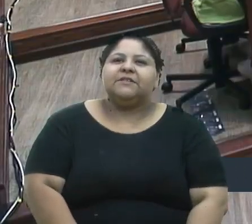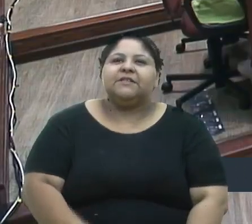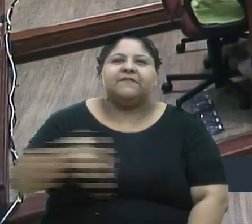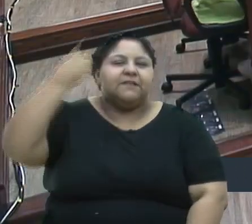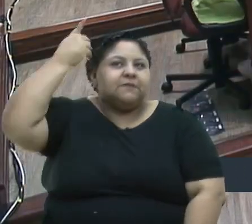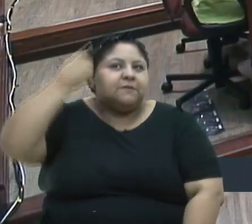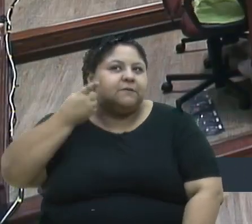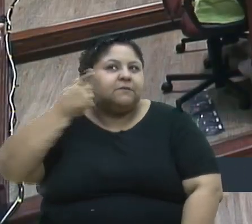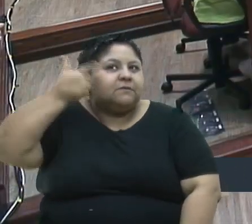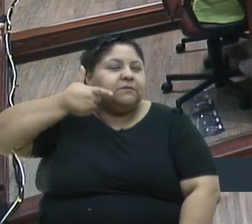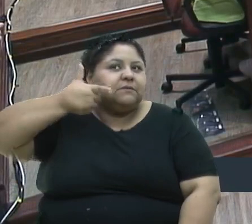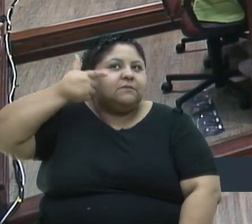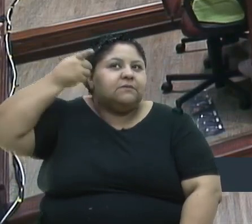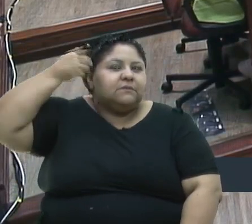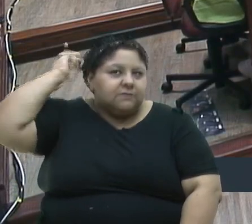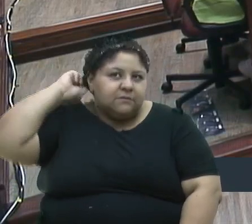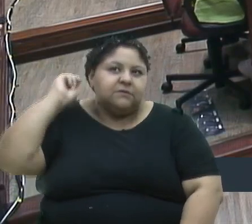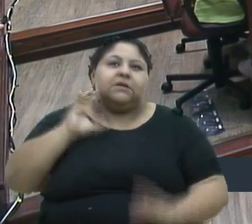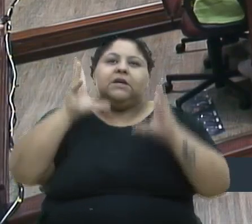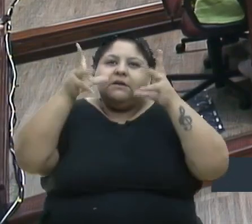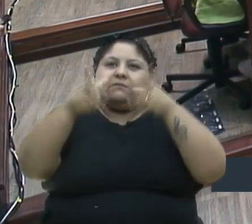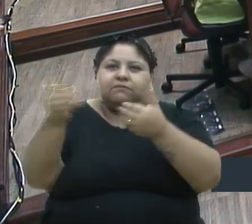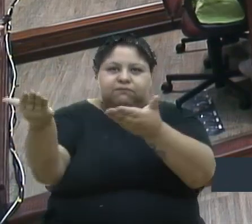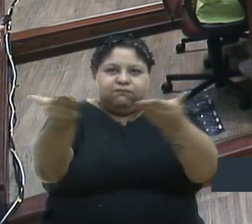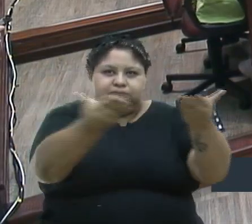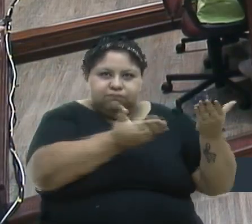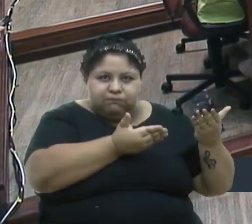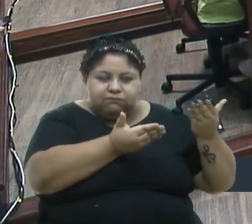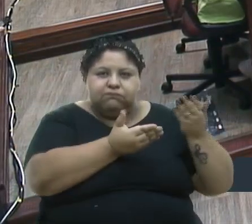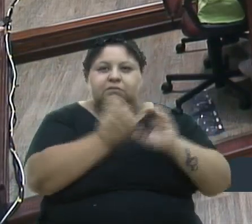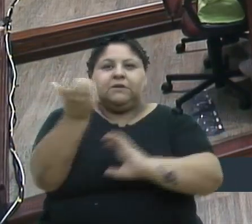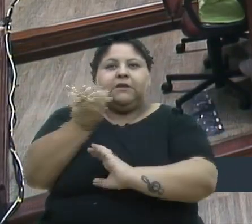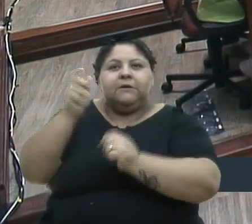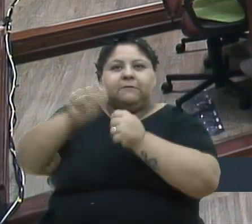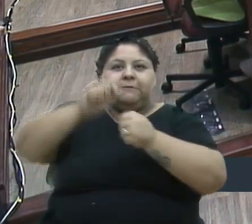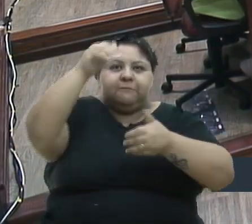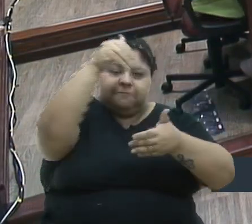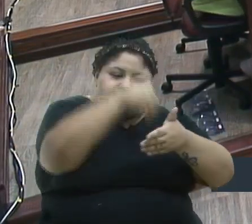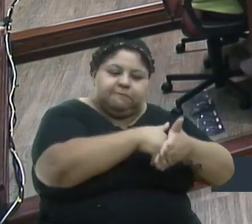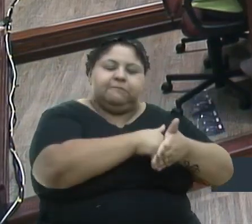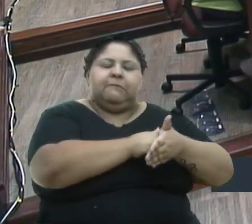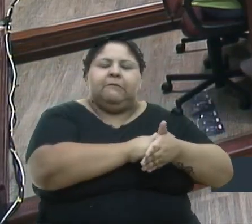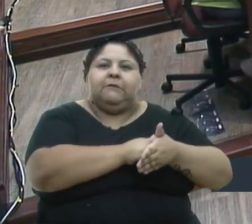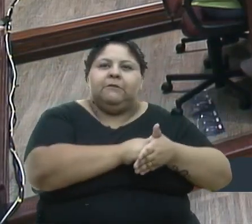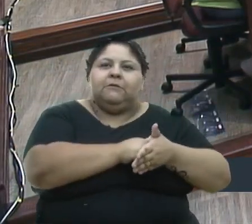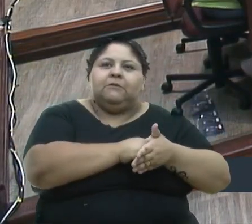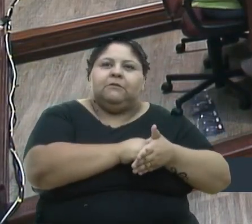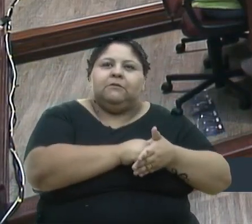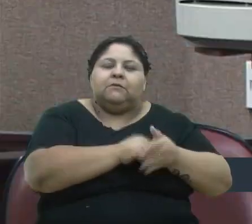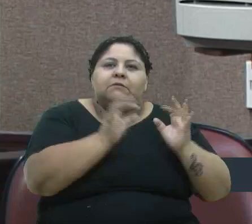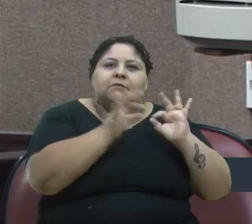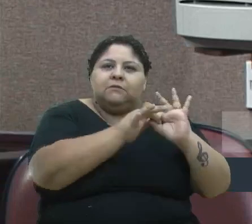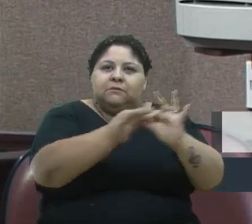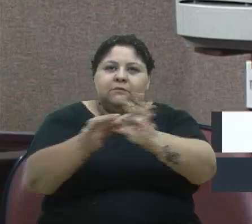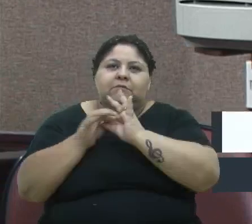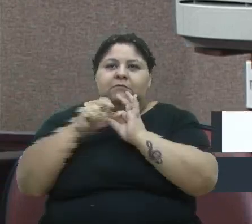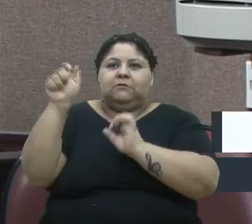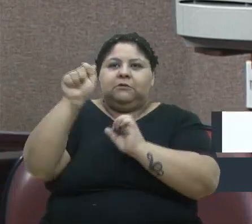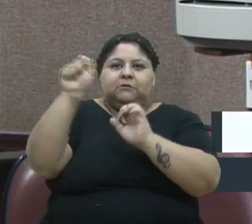vereadores, todo o público presente, todos que nos assistem, quero fazer um voto de congratulações à União das Associações